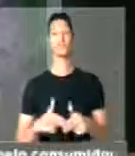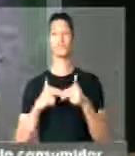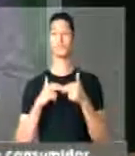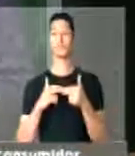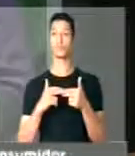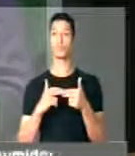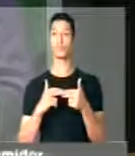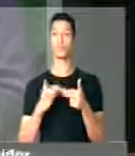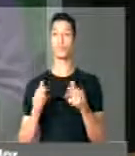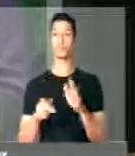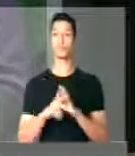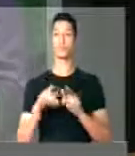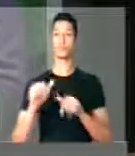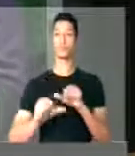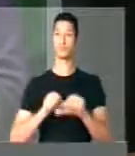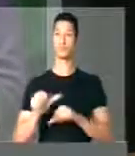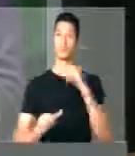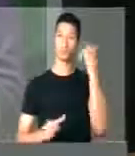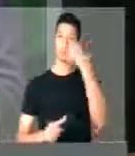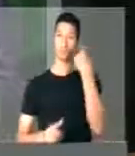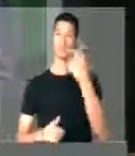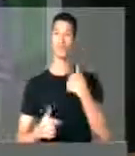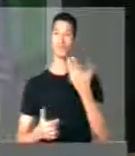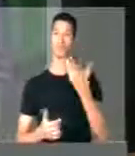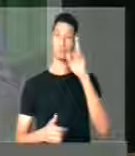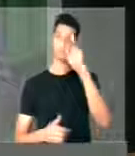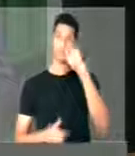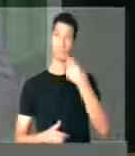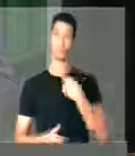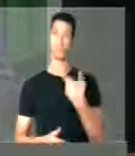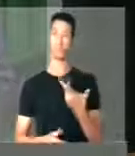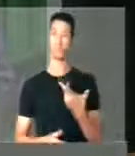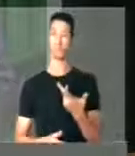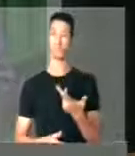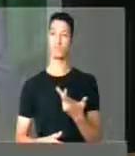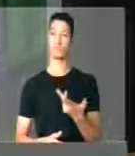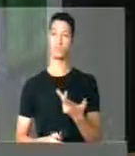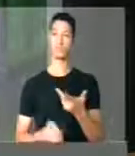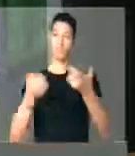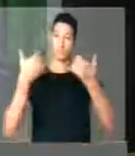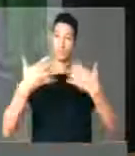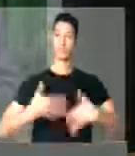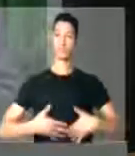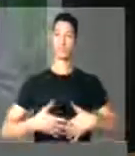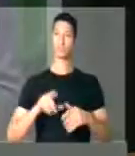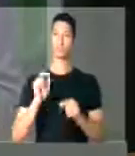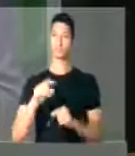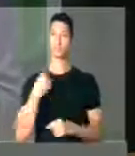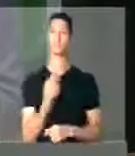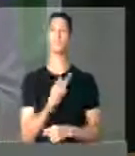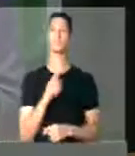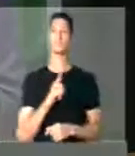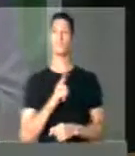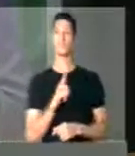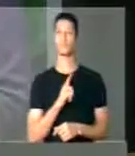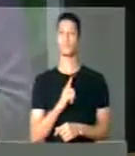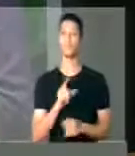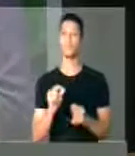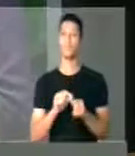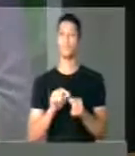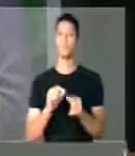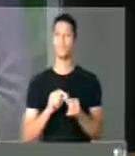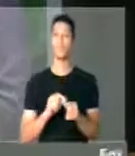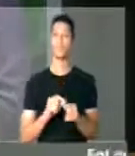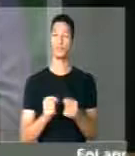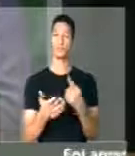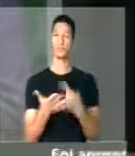função da mudança de horário. E eu quero pessoalmente explicar que nós tínhamos feito